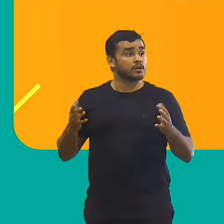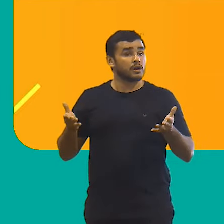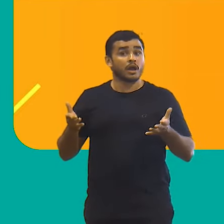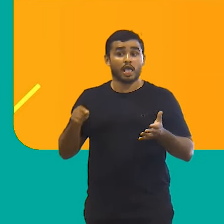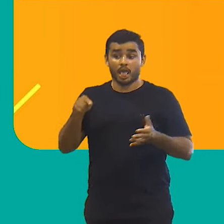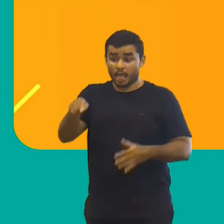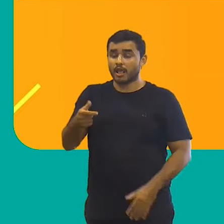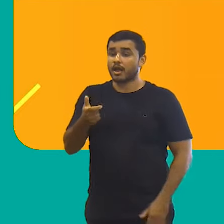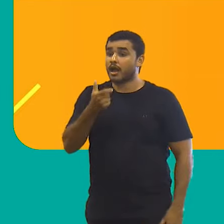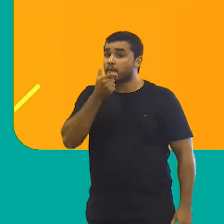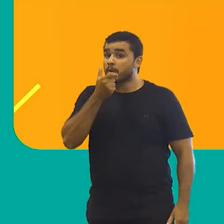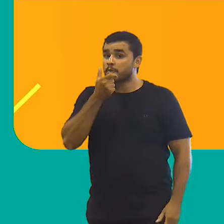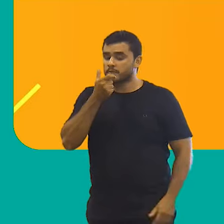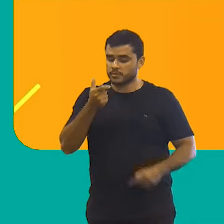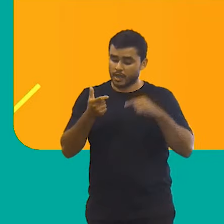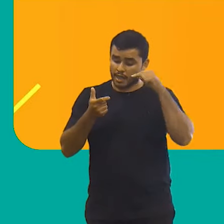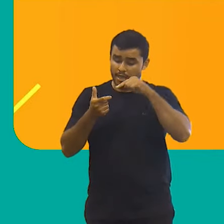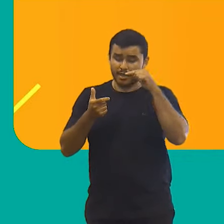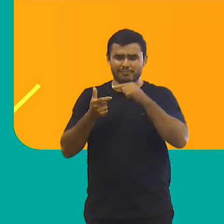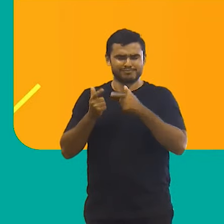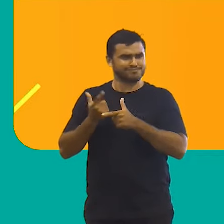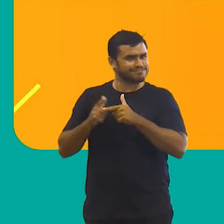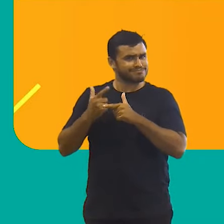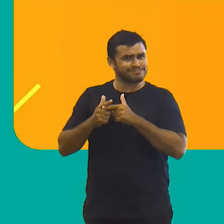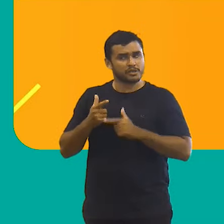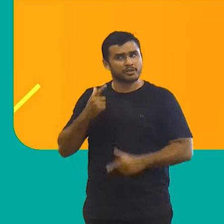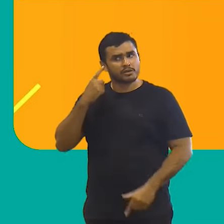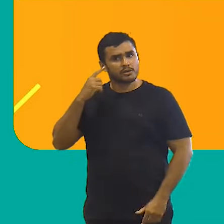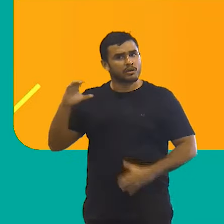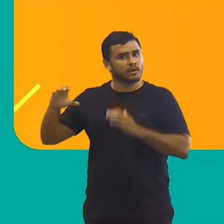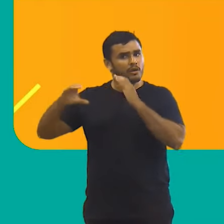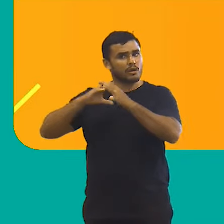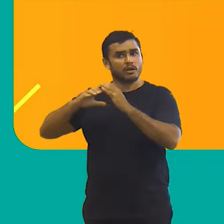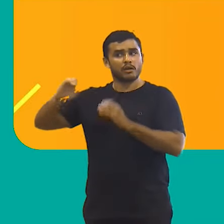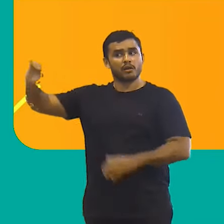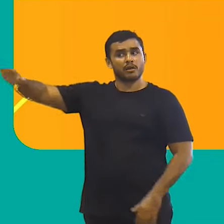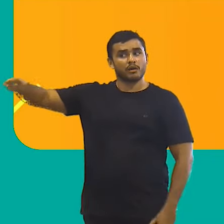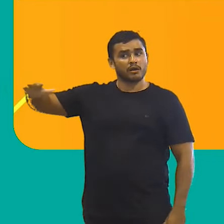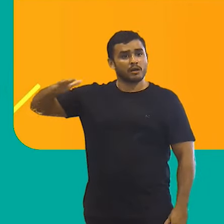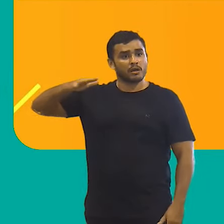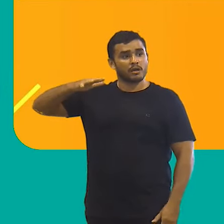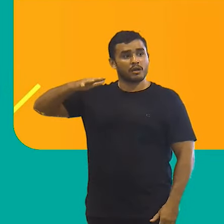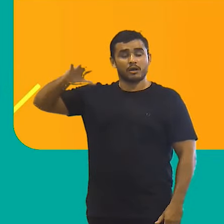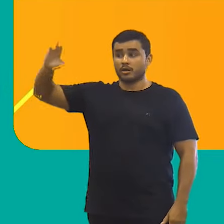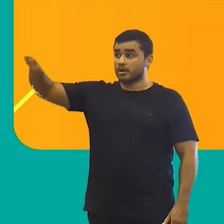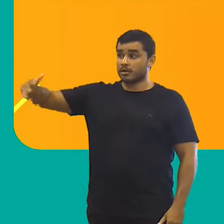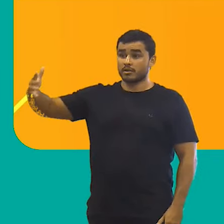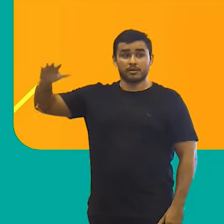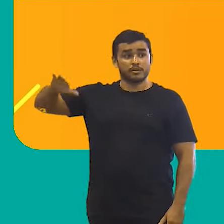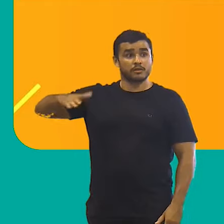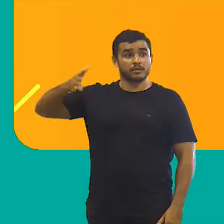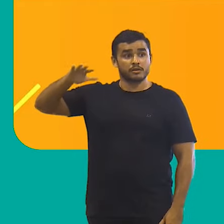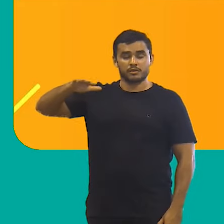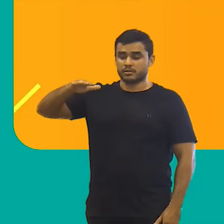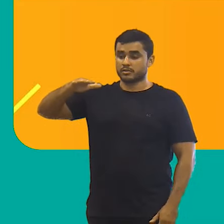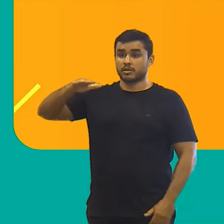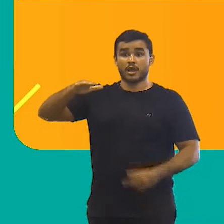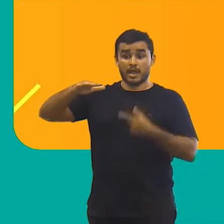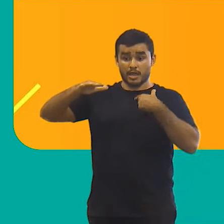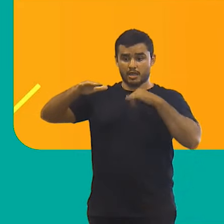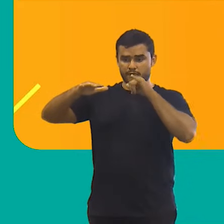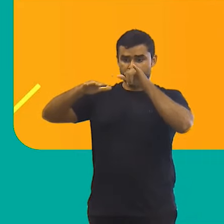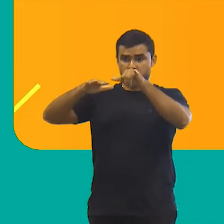rádio do avião. Vai vir a onda lá da torre de controle, lá vem. Chegou ao avião.